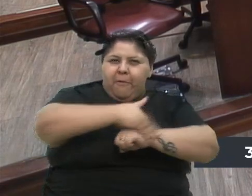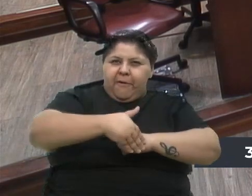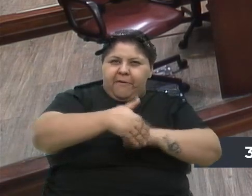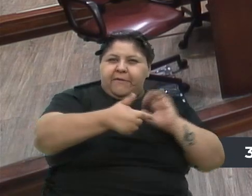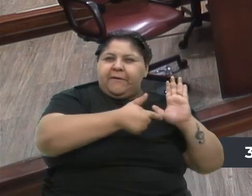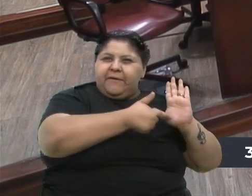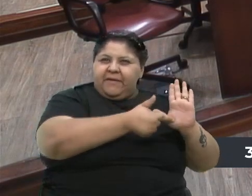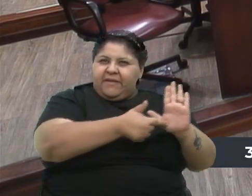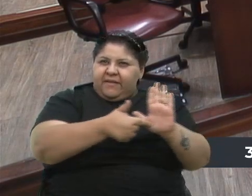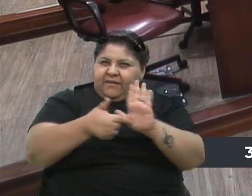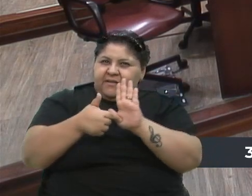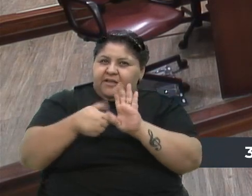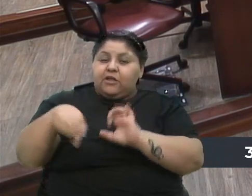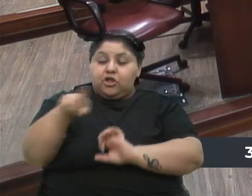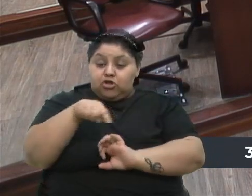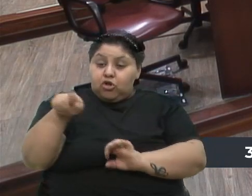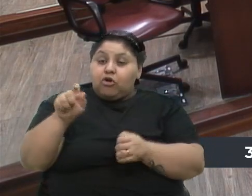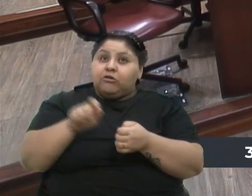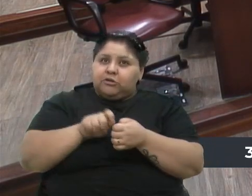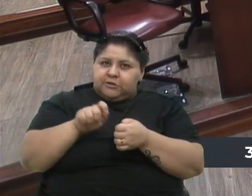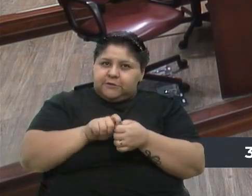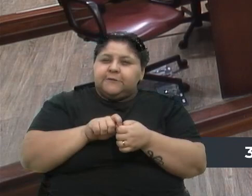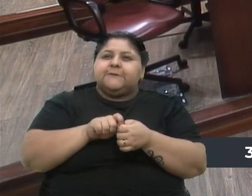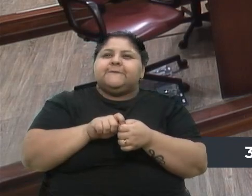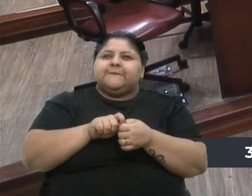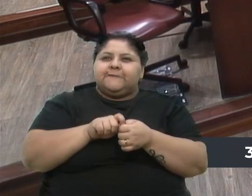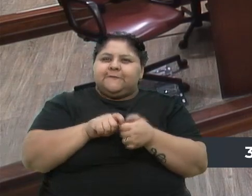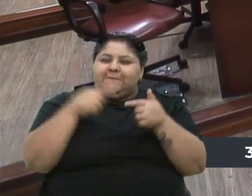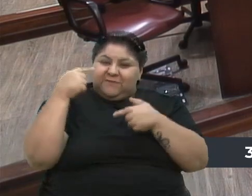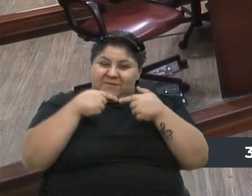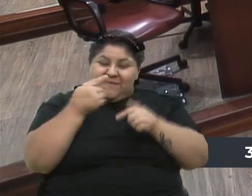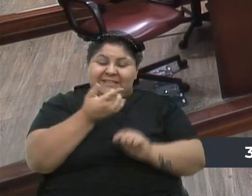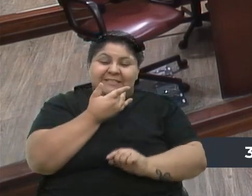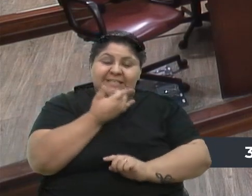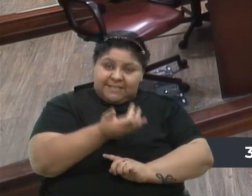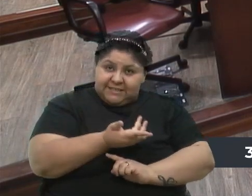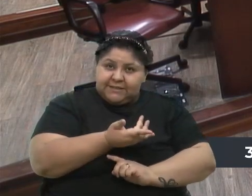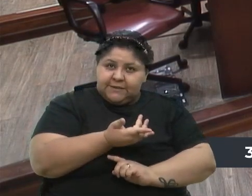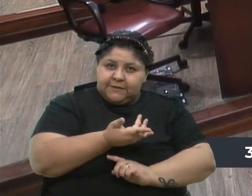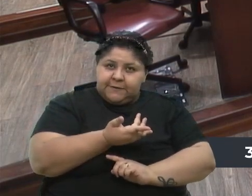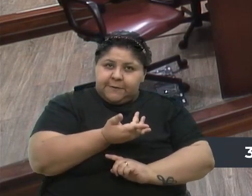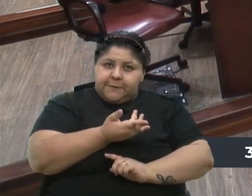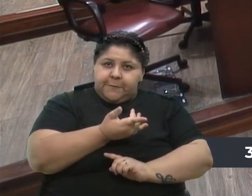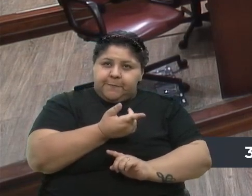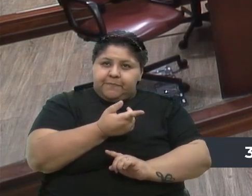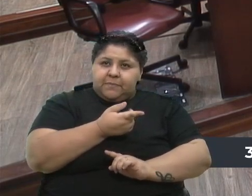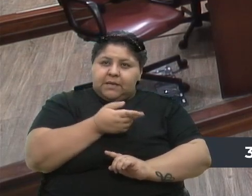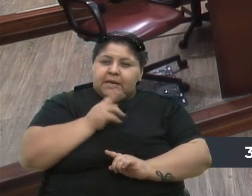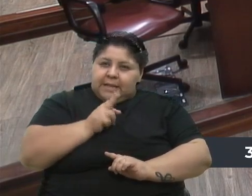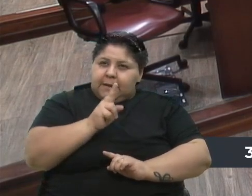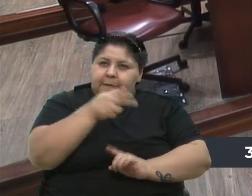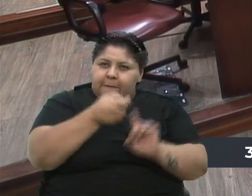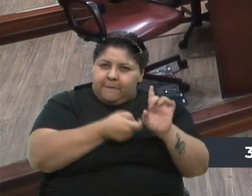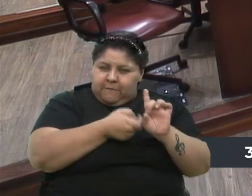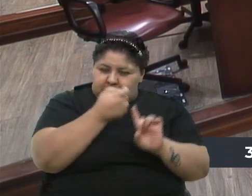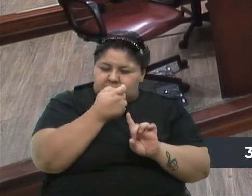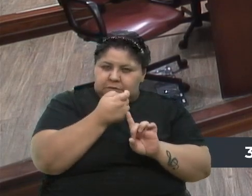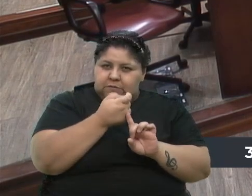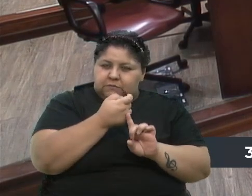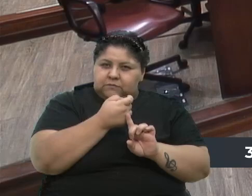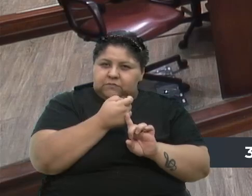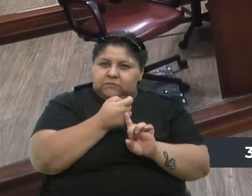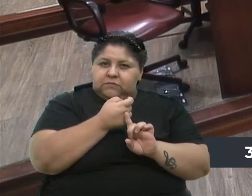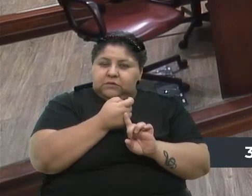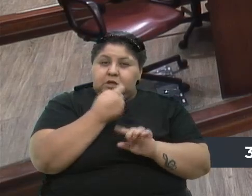e, aliás, nós fizemos aqui um debate à tarde, naquele mesmo mês, e